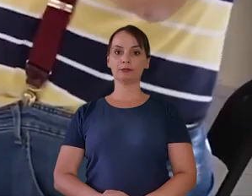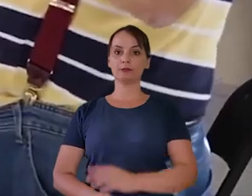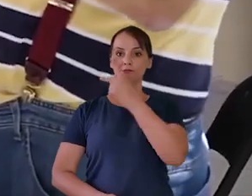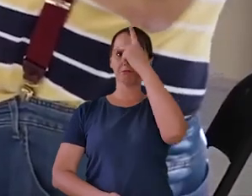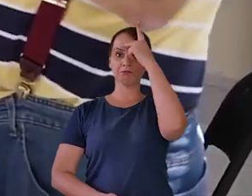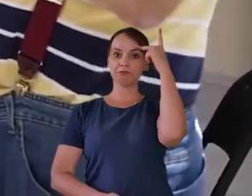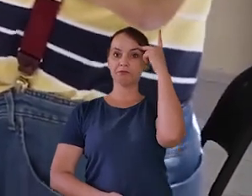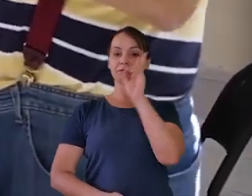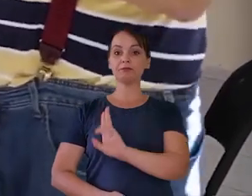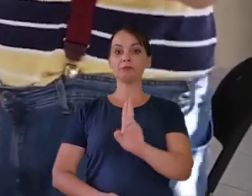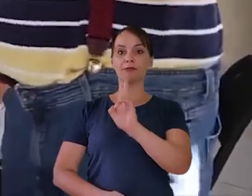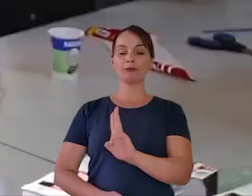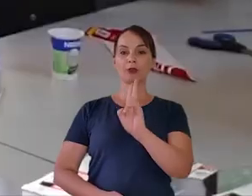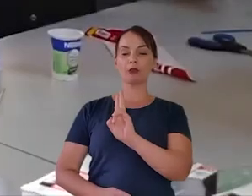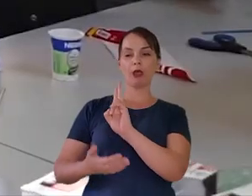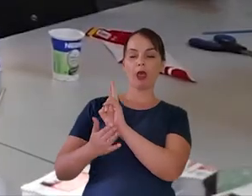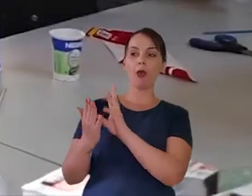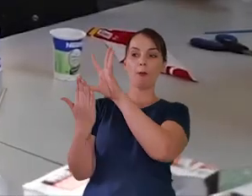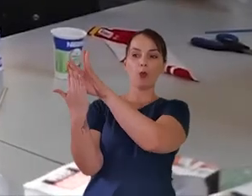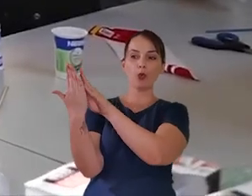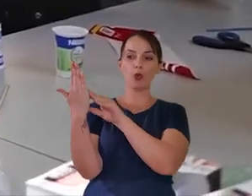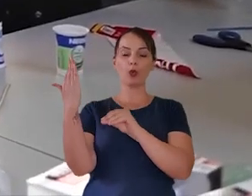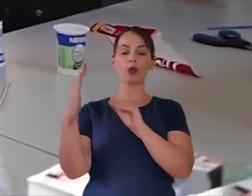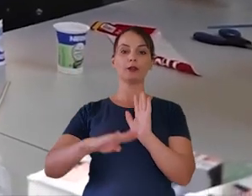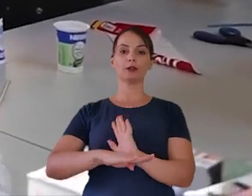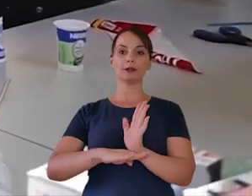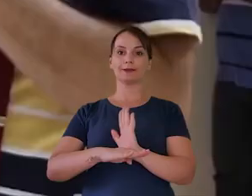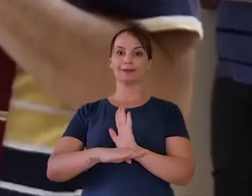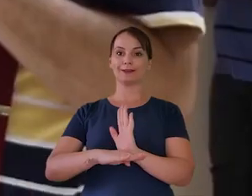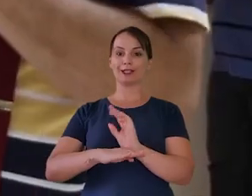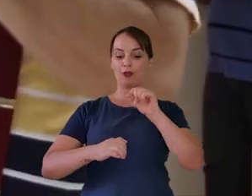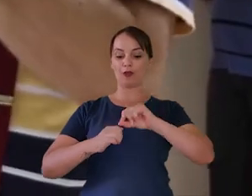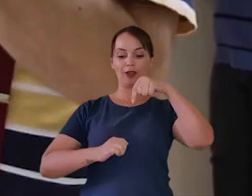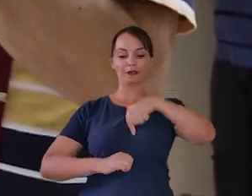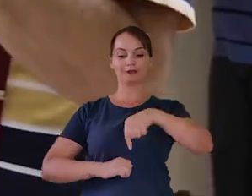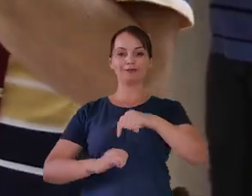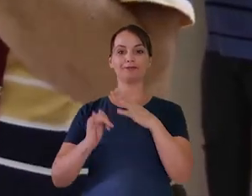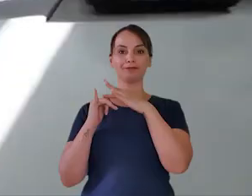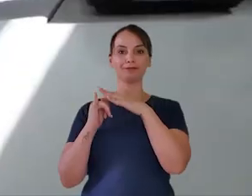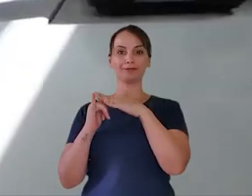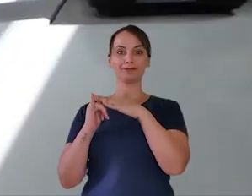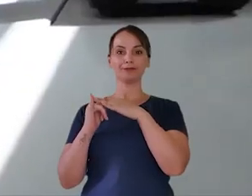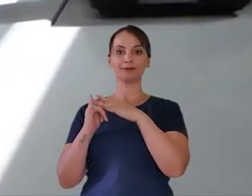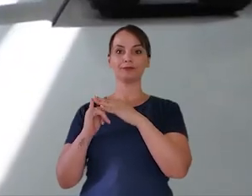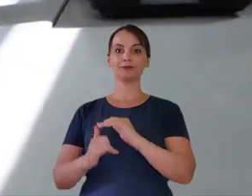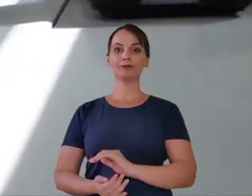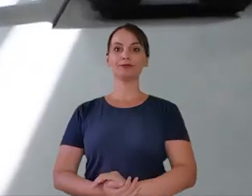Os participantes usaram como base o vídeo de fabricação de pluviômetros desenvolvidos nesse canal.